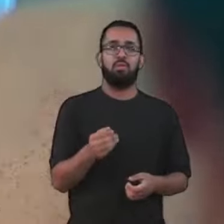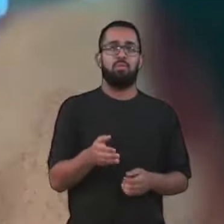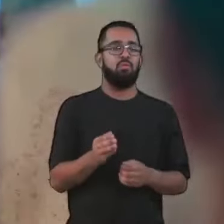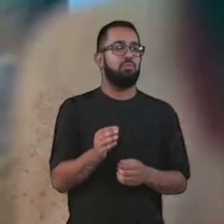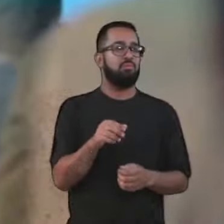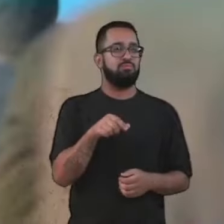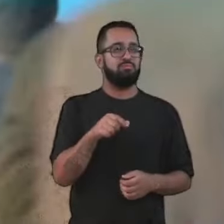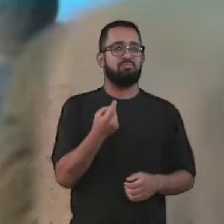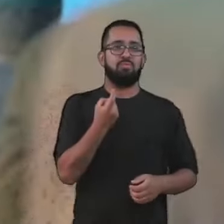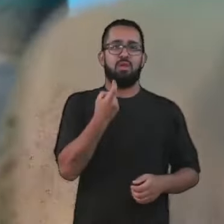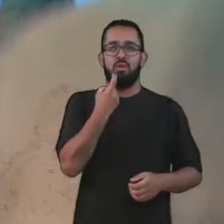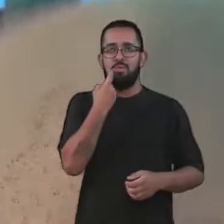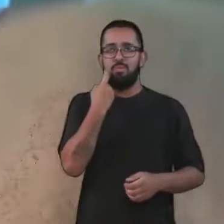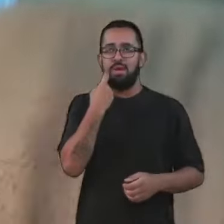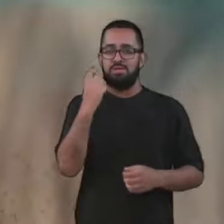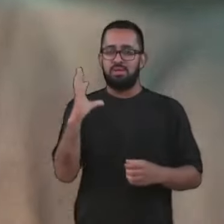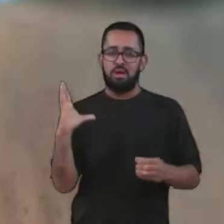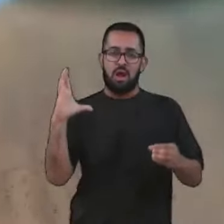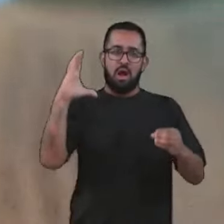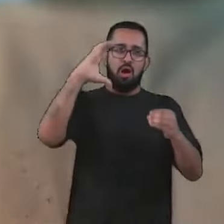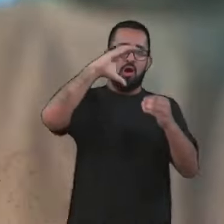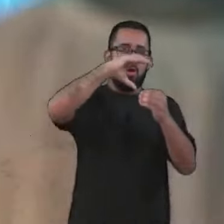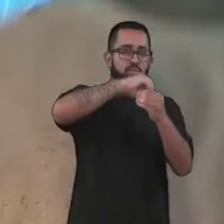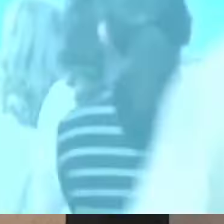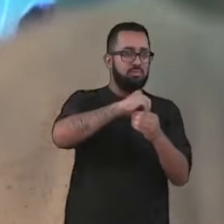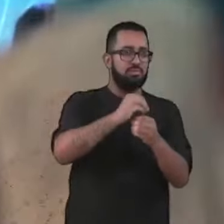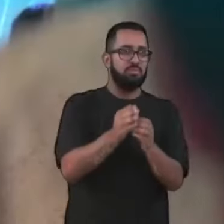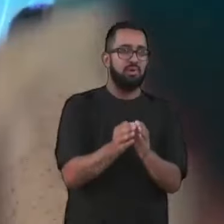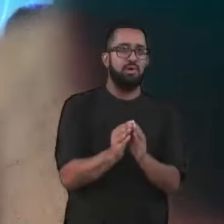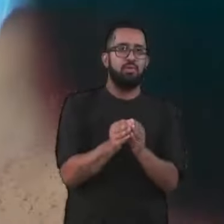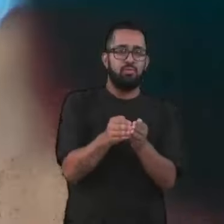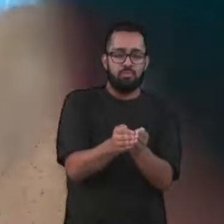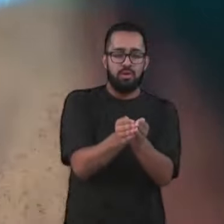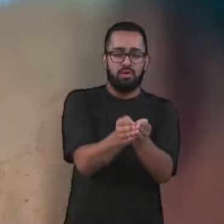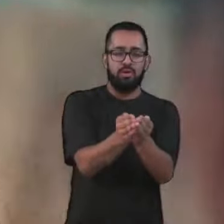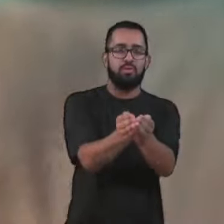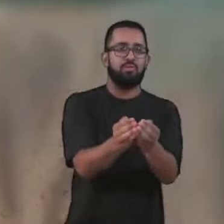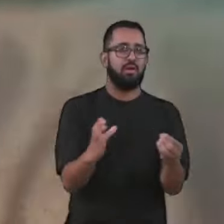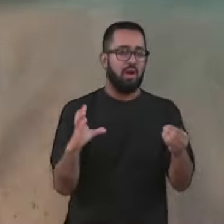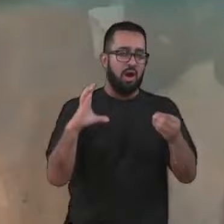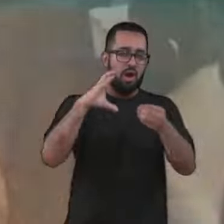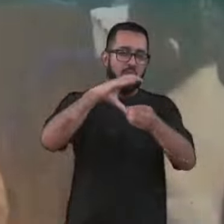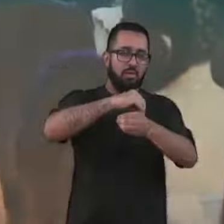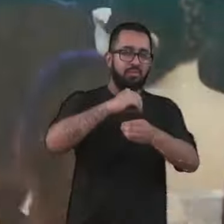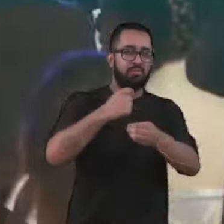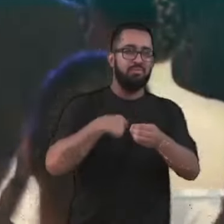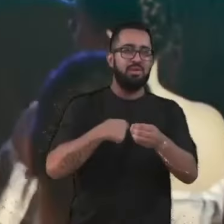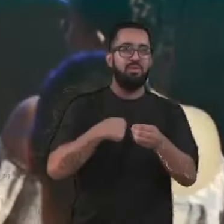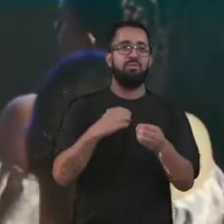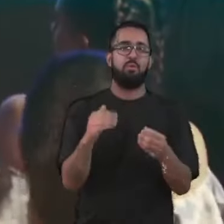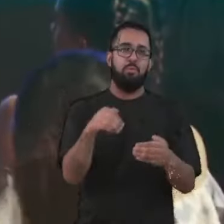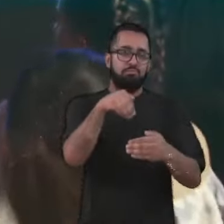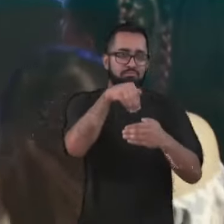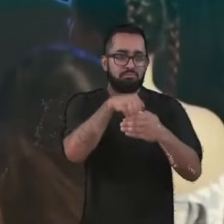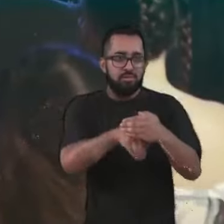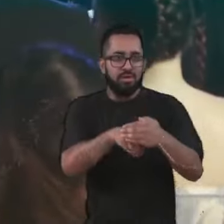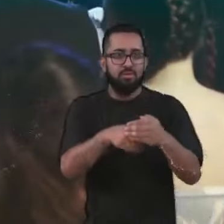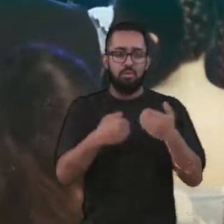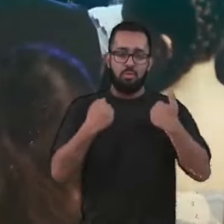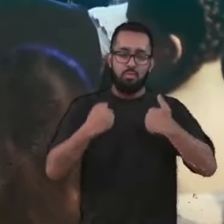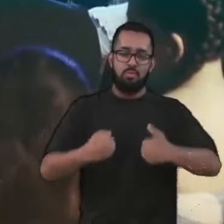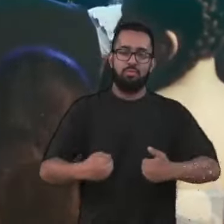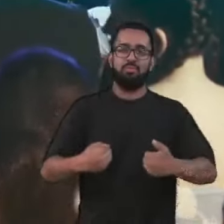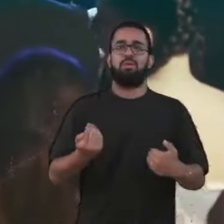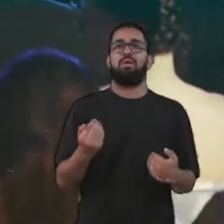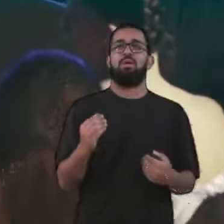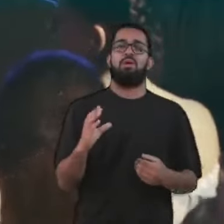ele para dentro da caverna. Nós estamos aprendendo, homens, pessoas da palavra, quando se deixam dominar, não importa